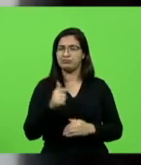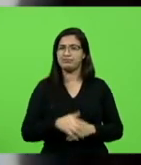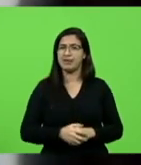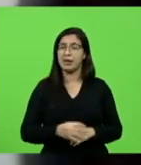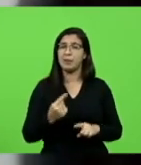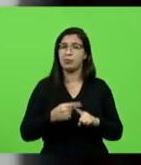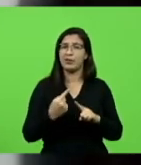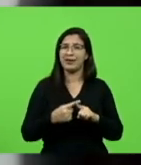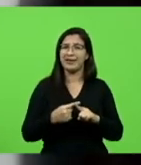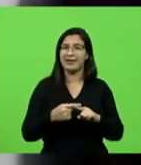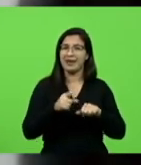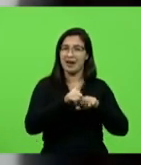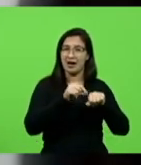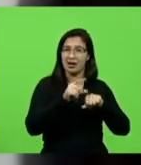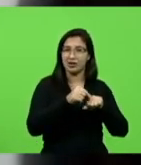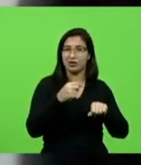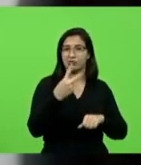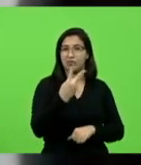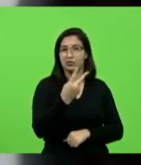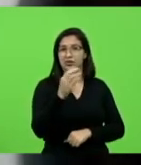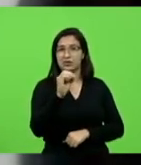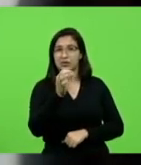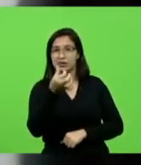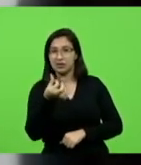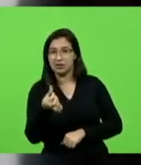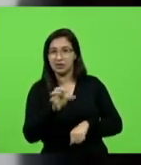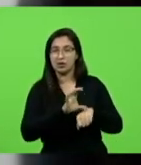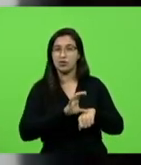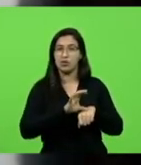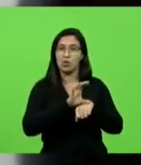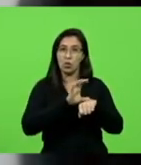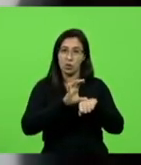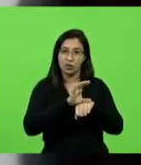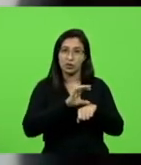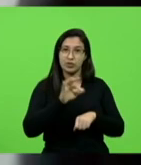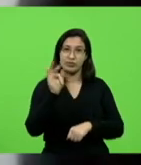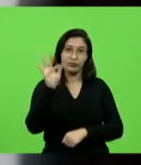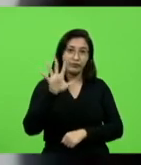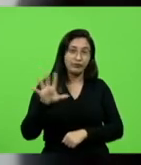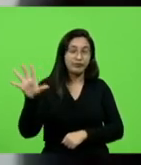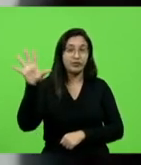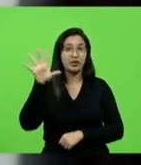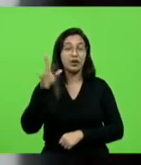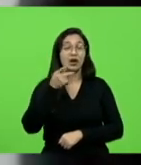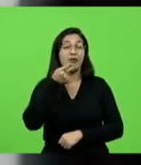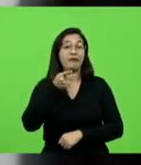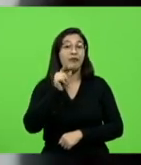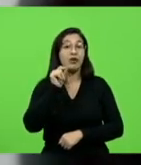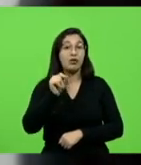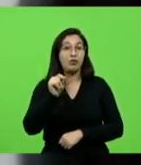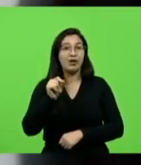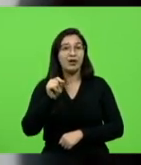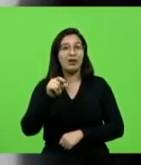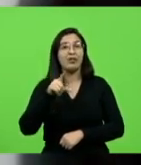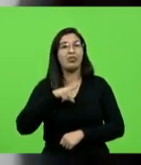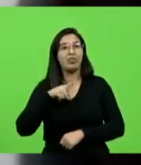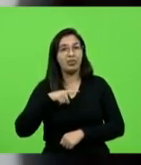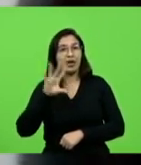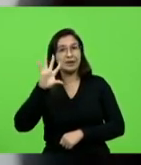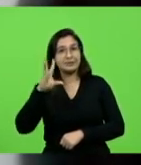no artigo 206 da Constituição Federal, ele fala também de pluralismo,